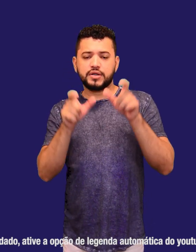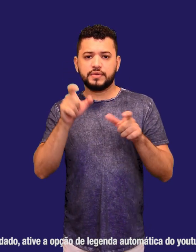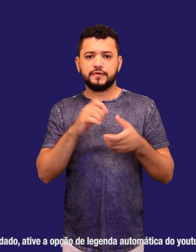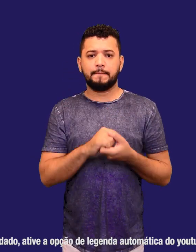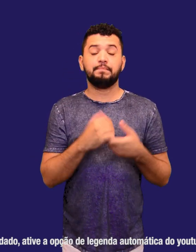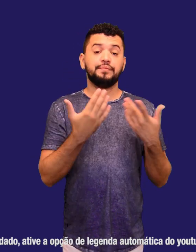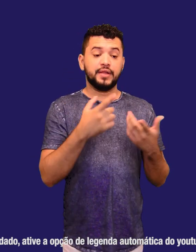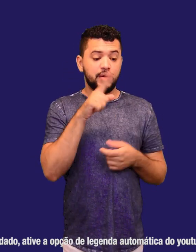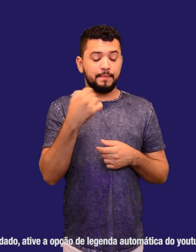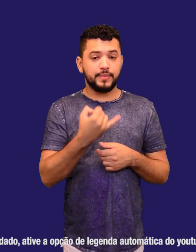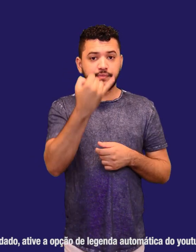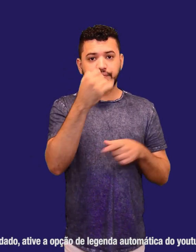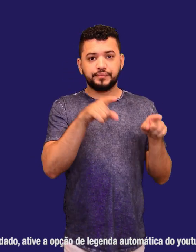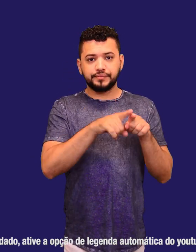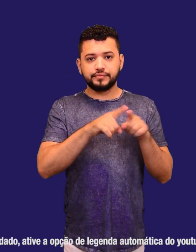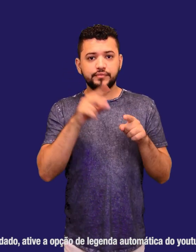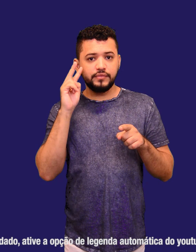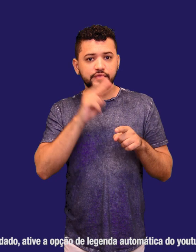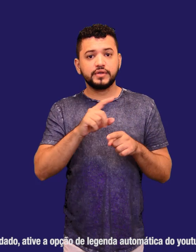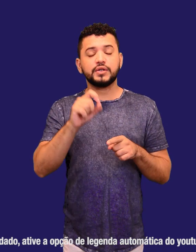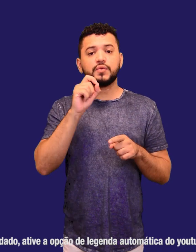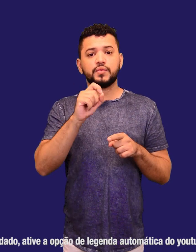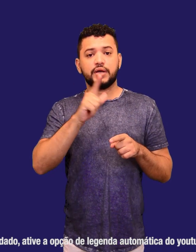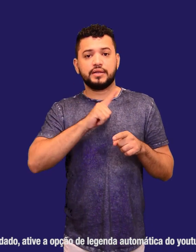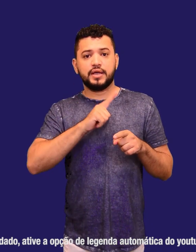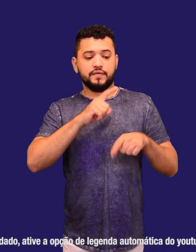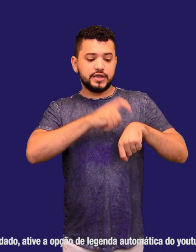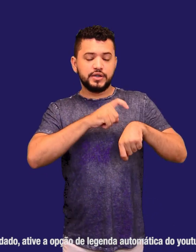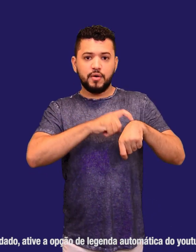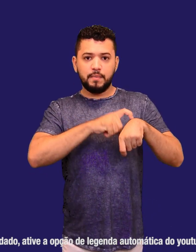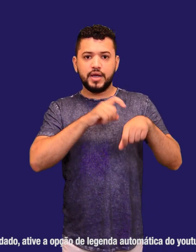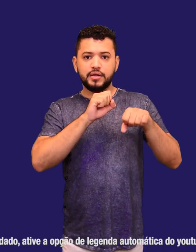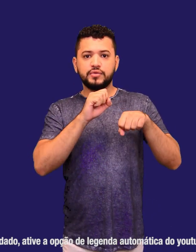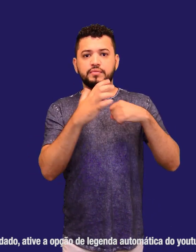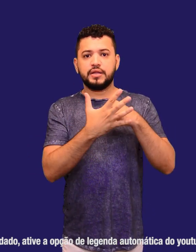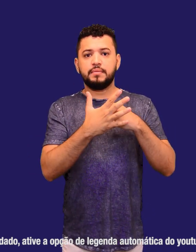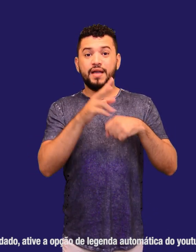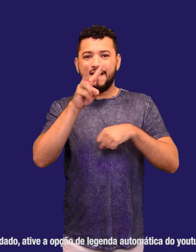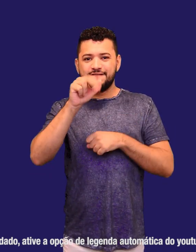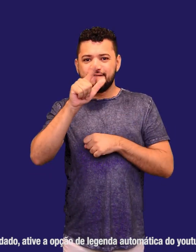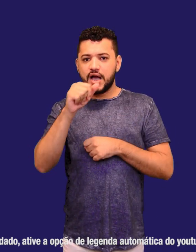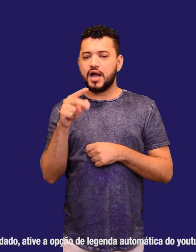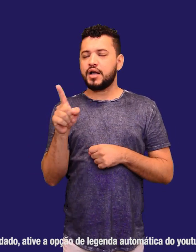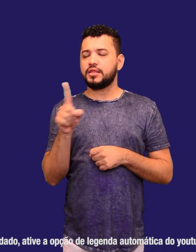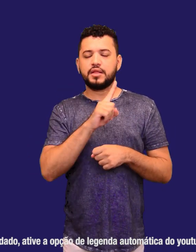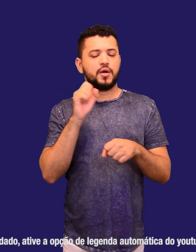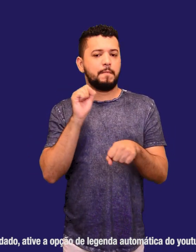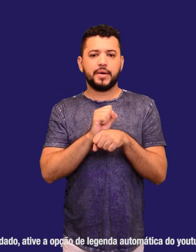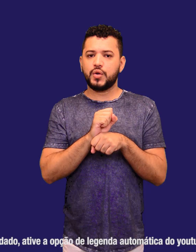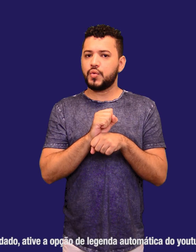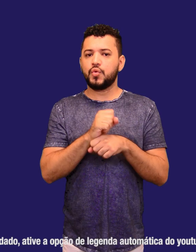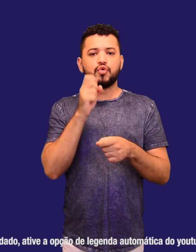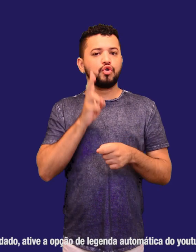que é interessante é que, por mais que a gente passou por um período pandêmico, as vagas não pararam. As empresas continuaram contratando, porém